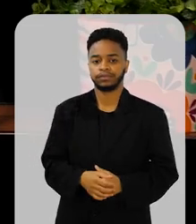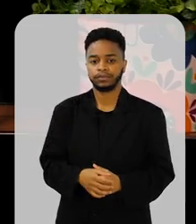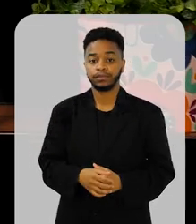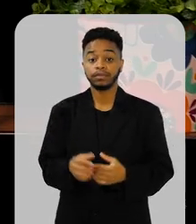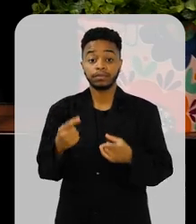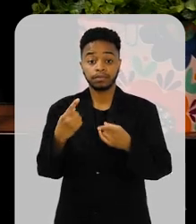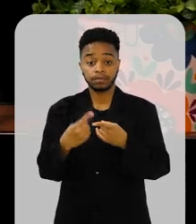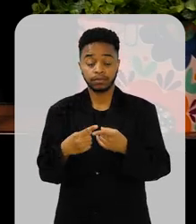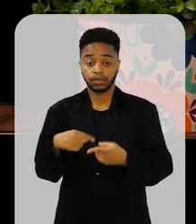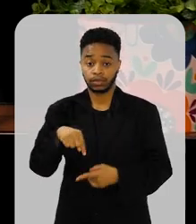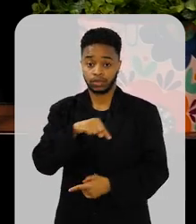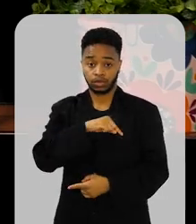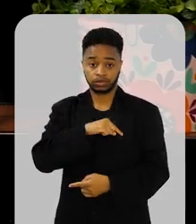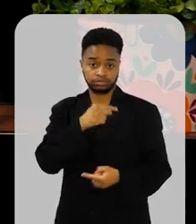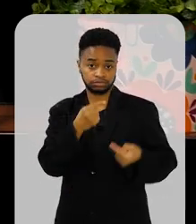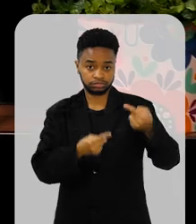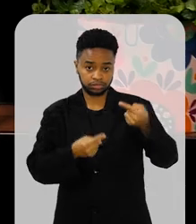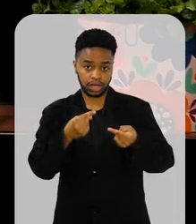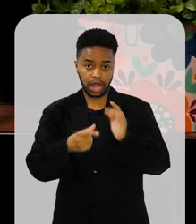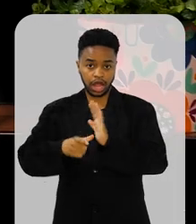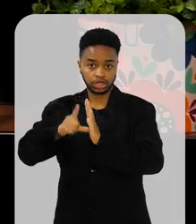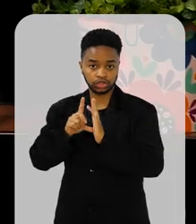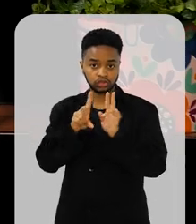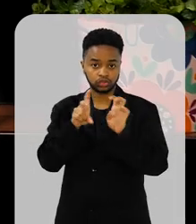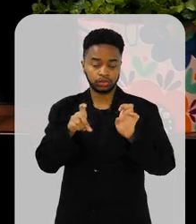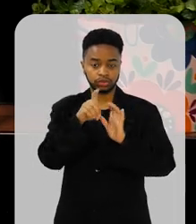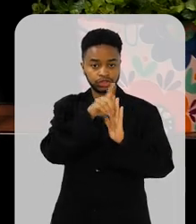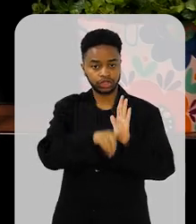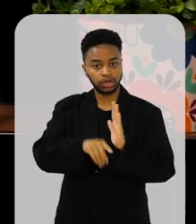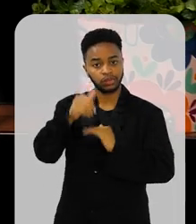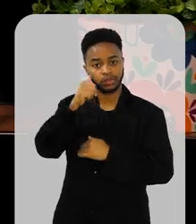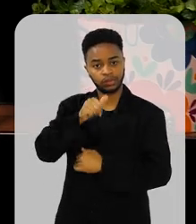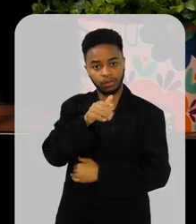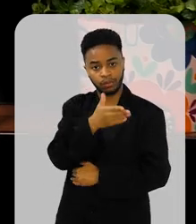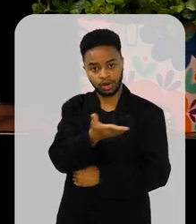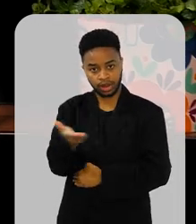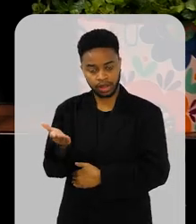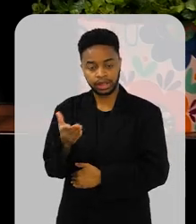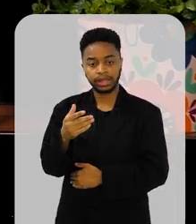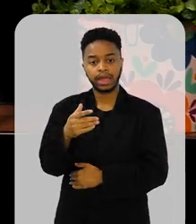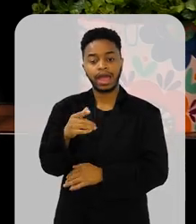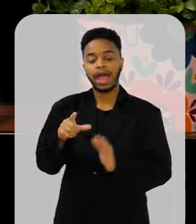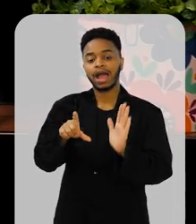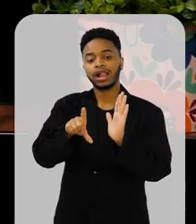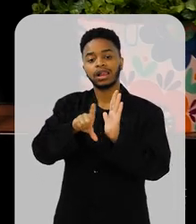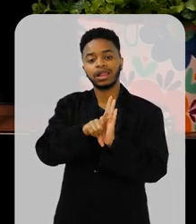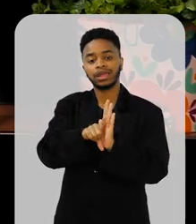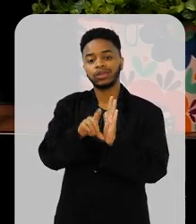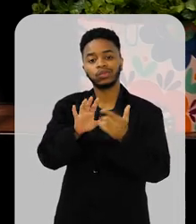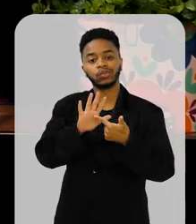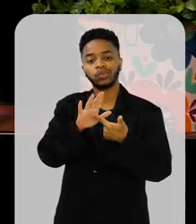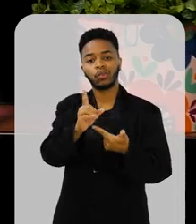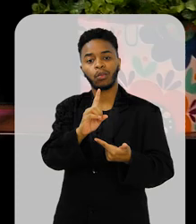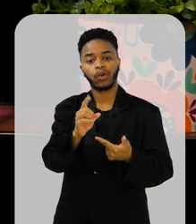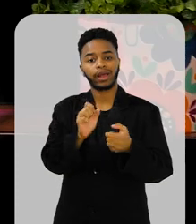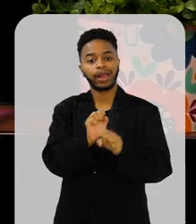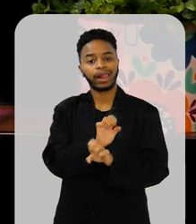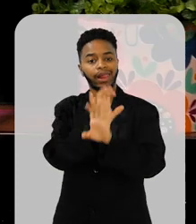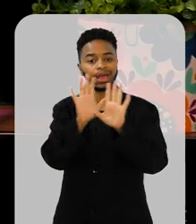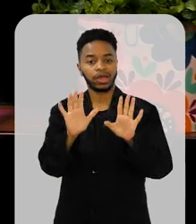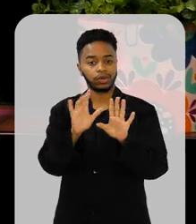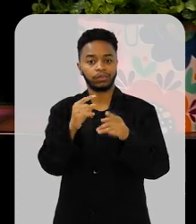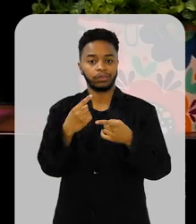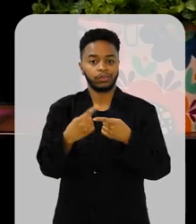Falando sobre o que nós estávamos falando sobre os direitos das mulheres, a lei, ela não é clara